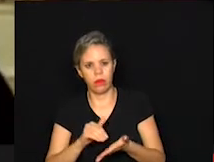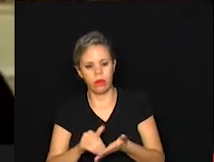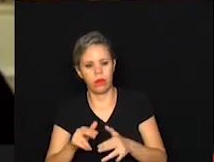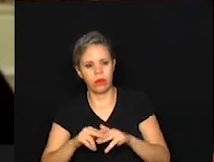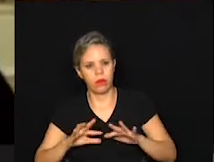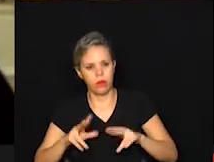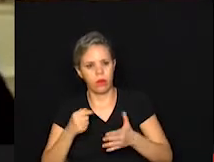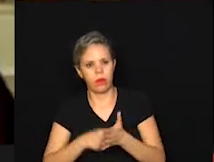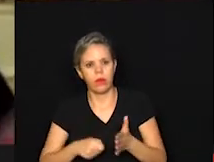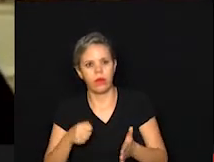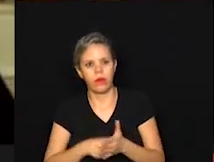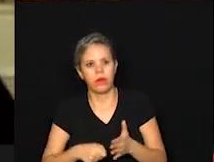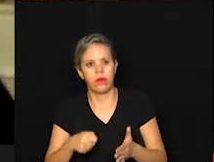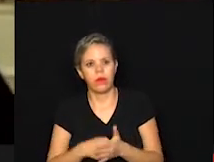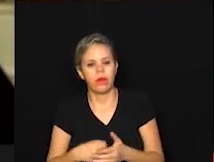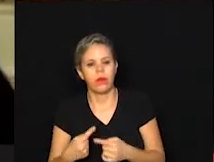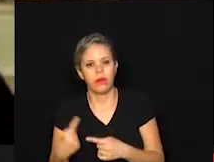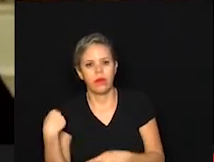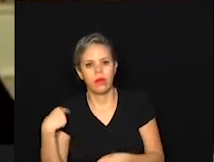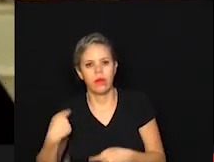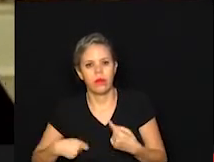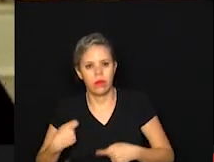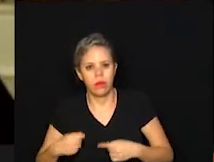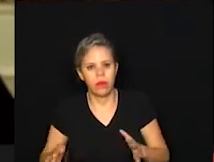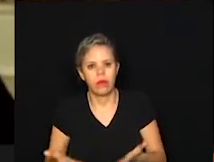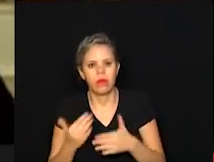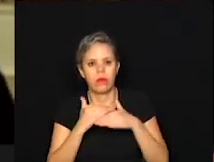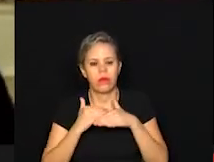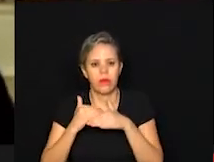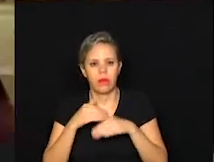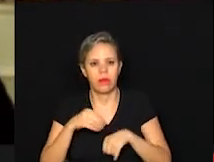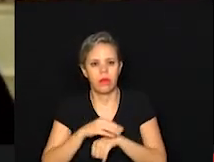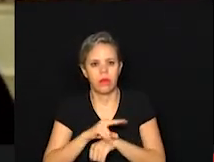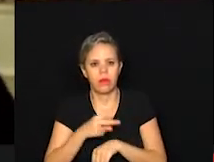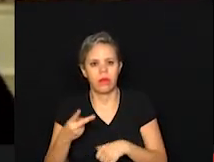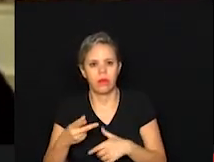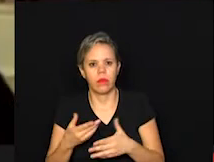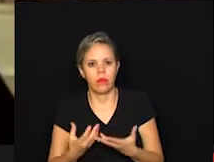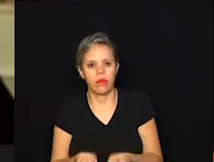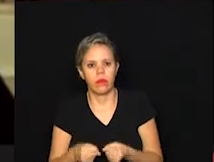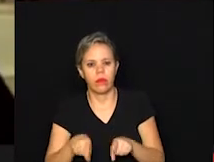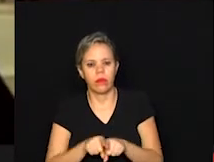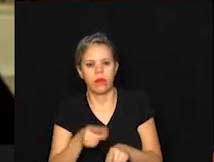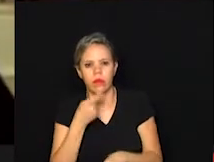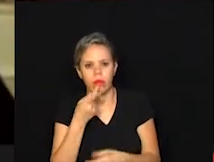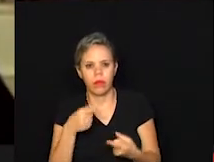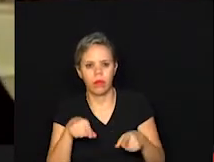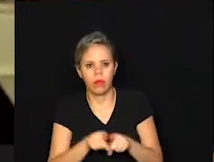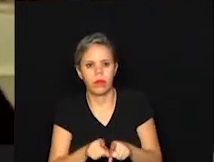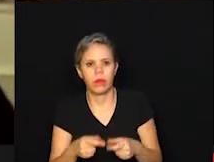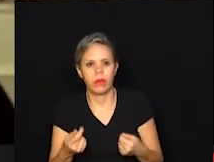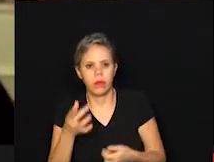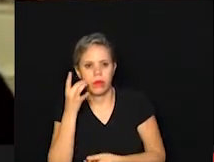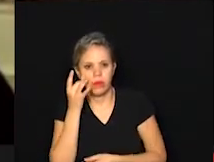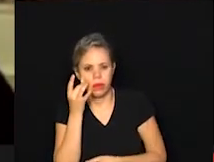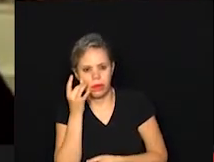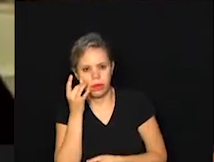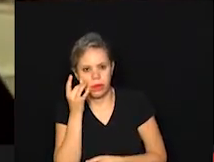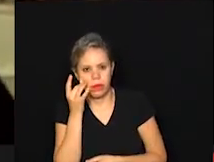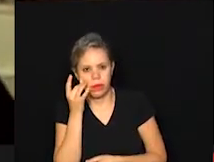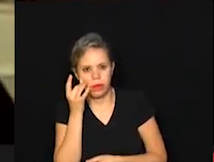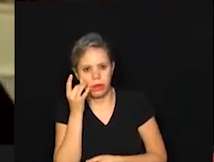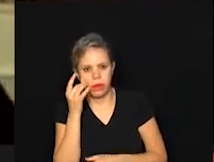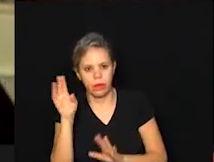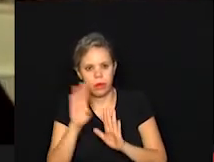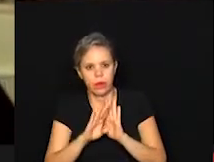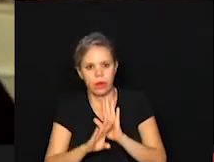as políticas, porque a política de promoção da igualdade ela é transversal também, como já foi dito, né, deve estar presente nos